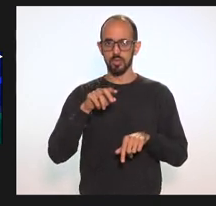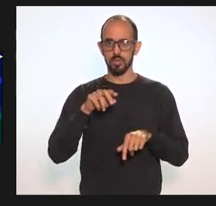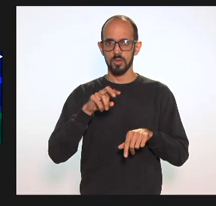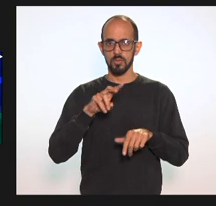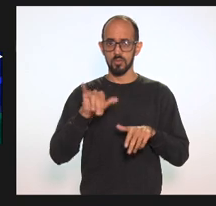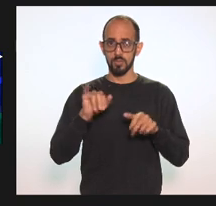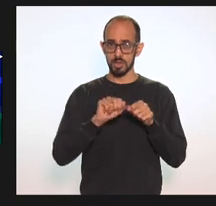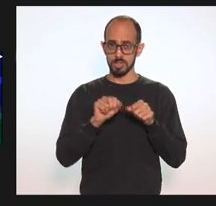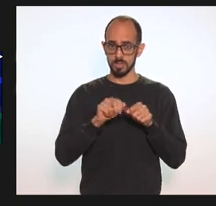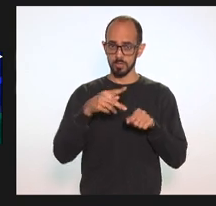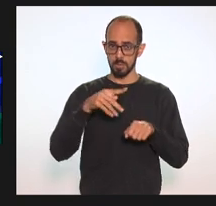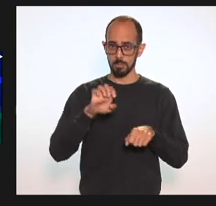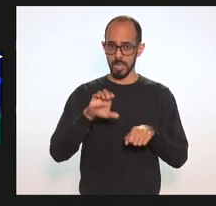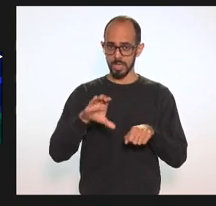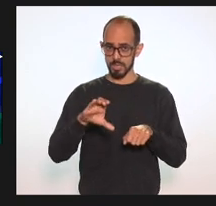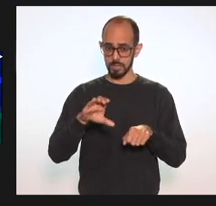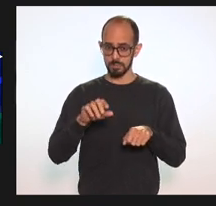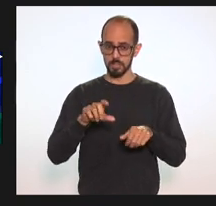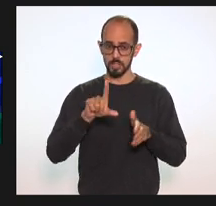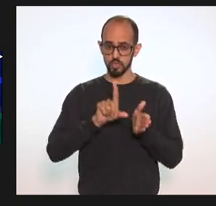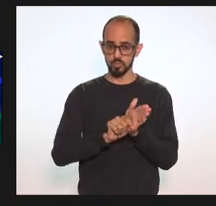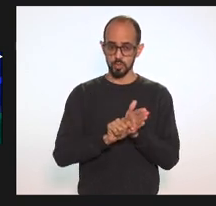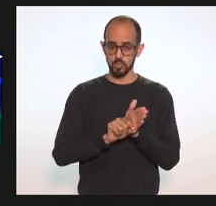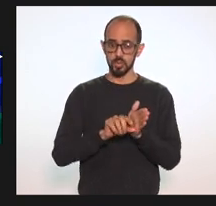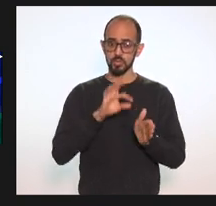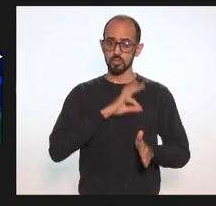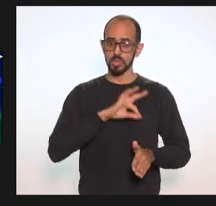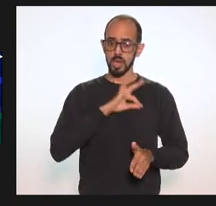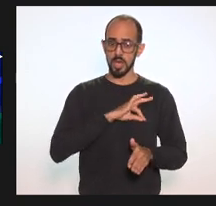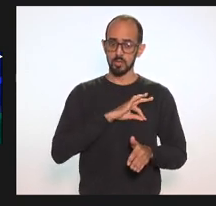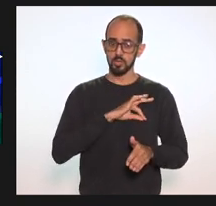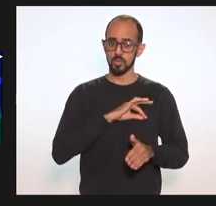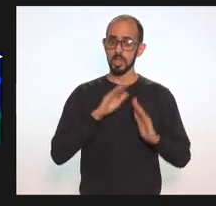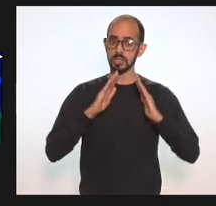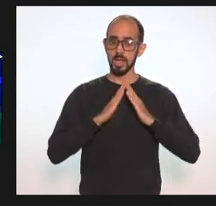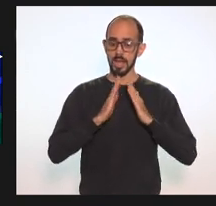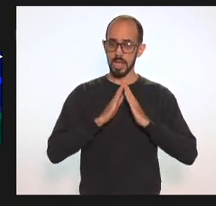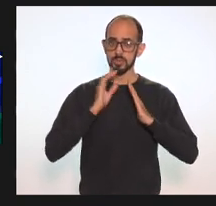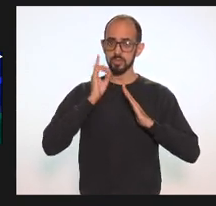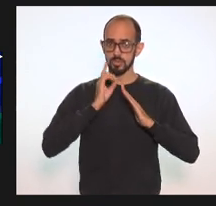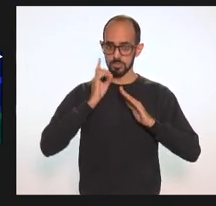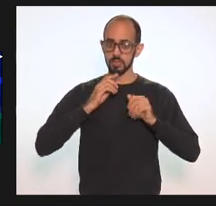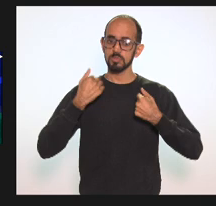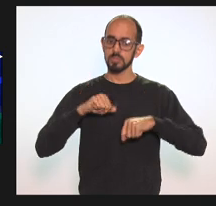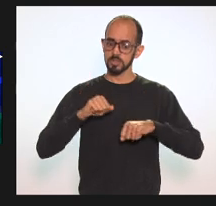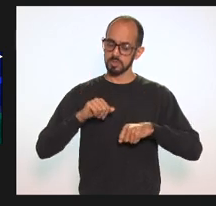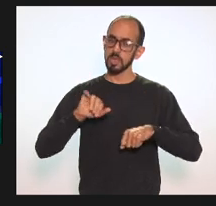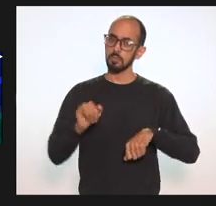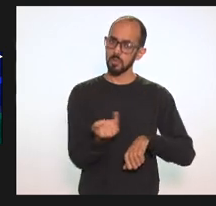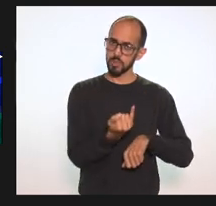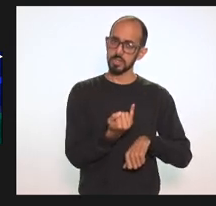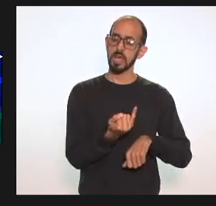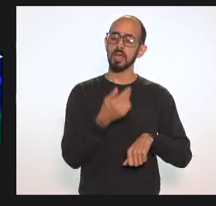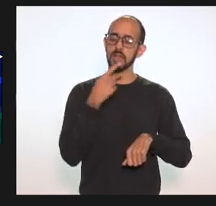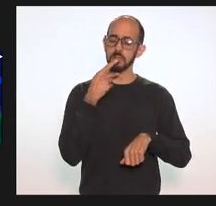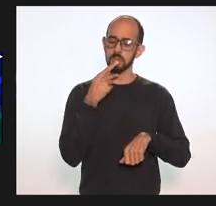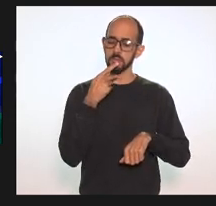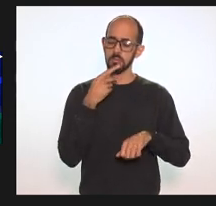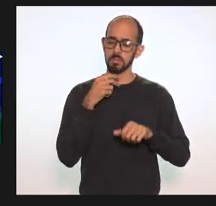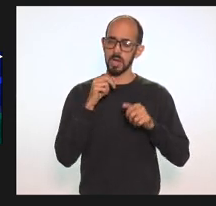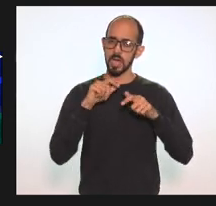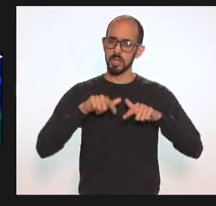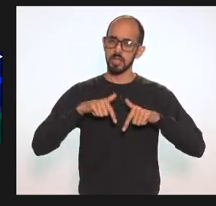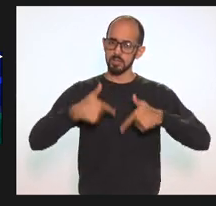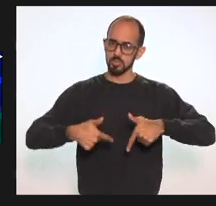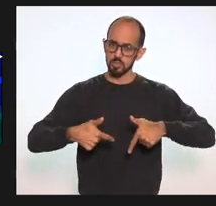de redução de salário eu acho que essa casa também tem que aproveitar se permanecer aberta de prontidão para